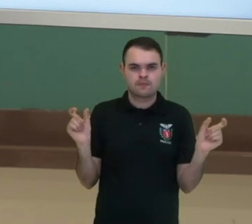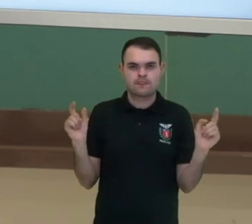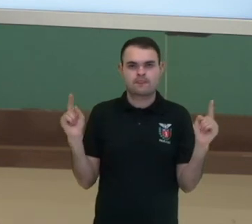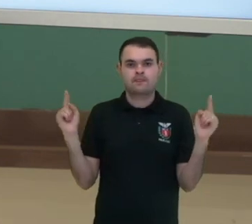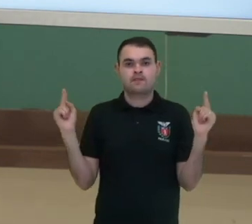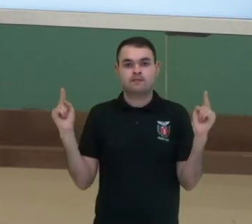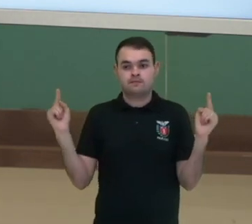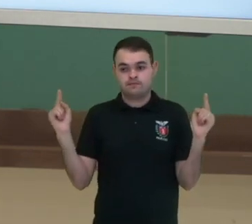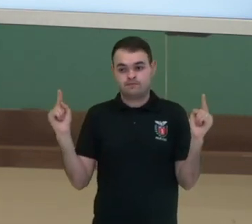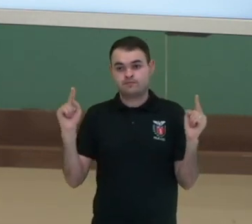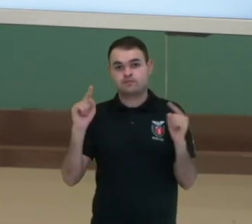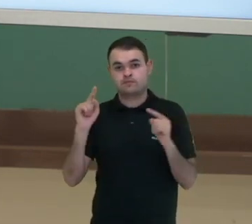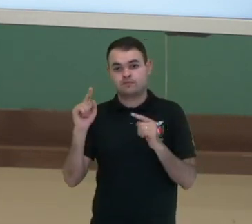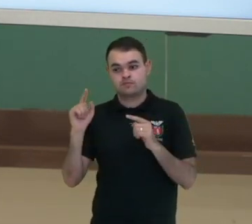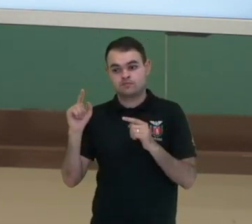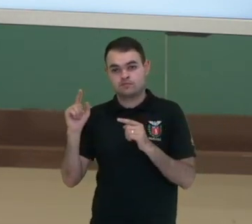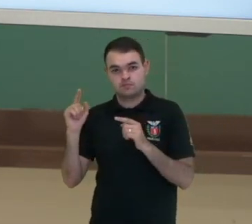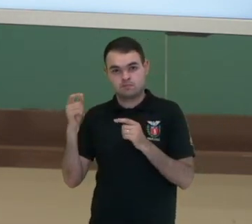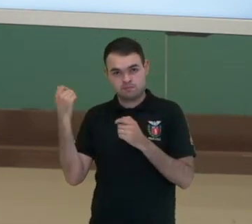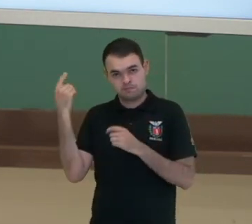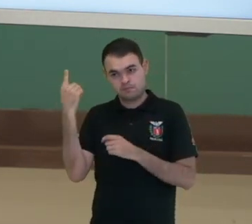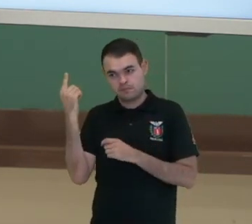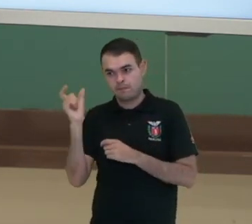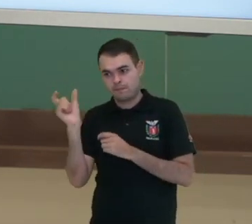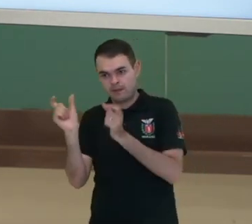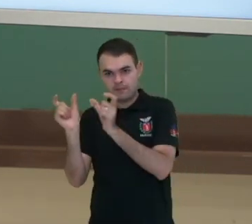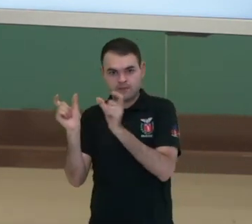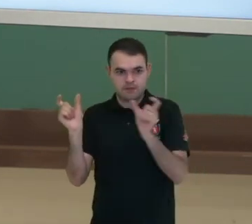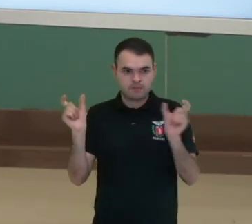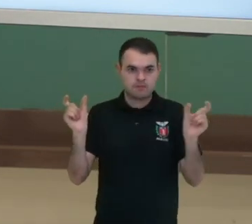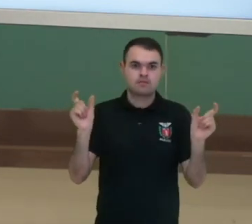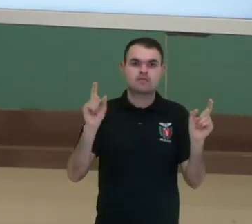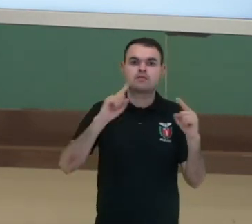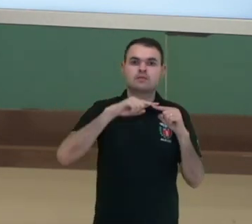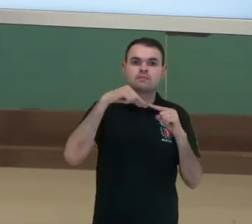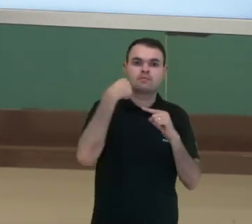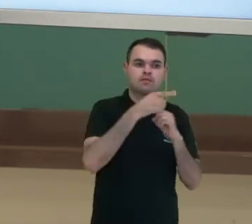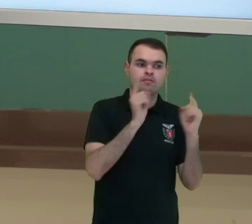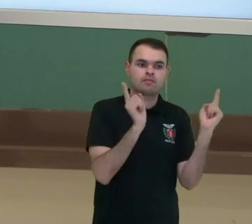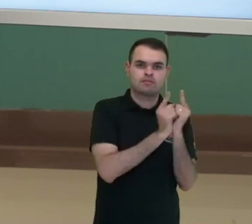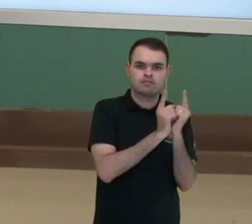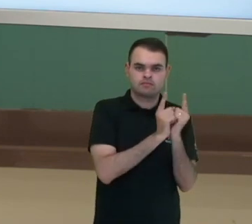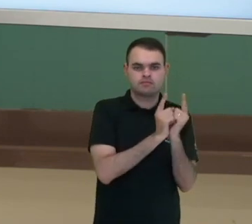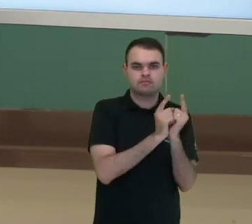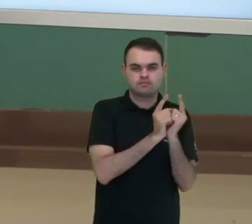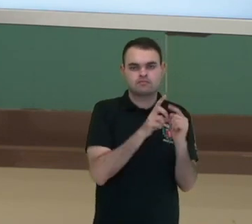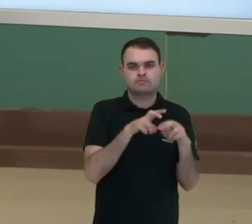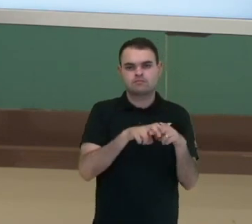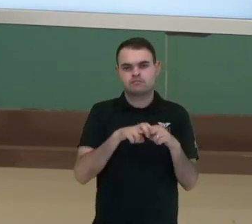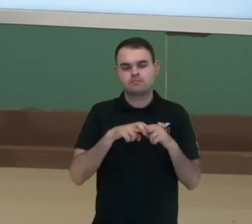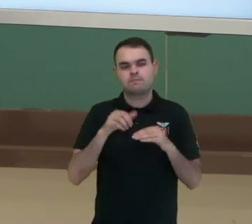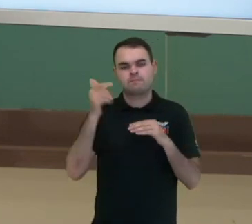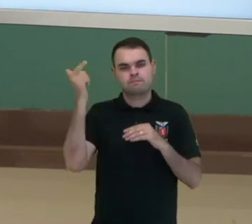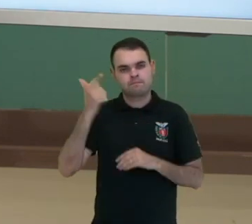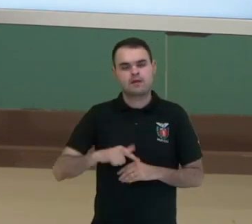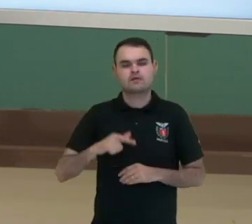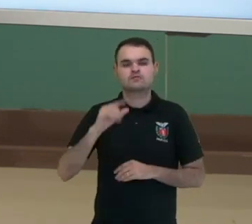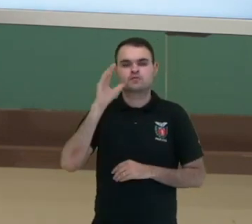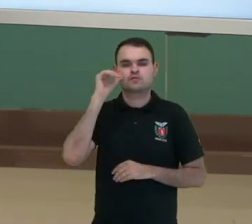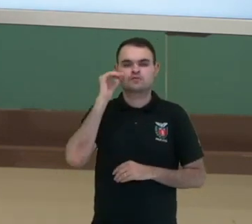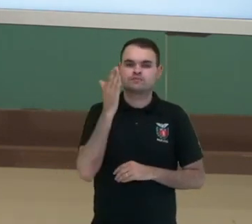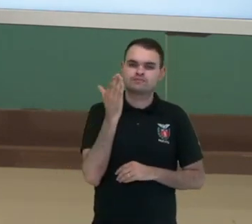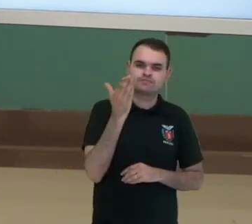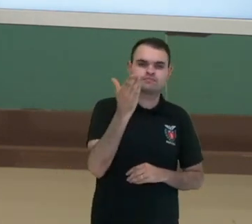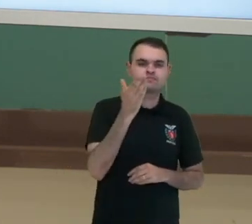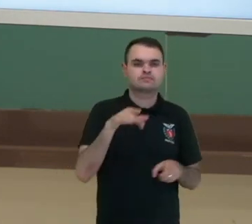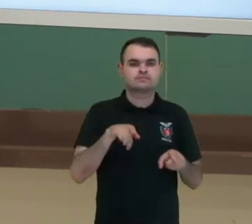Unidas para os Refugiados, e a sigla Acnur, certo? Então, mais uma curiosidade aí para vocês, além